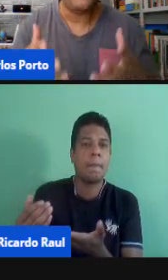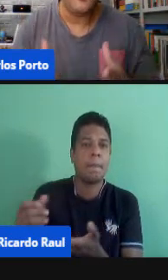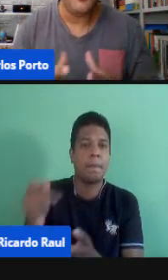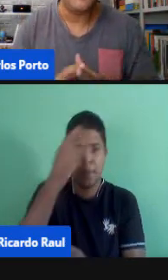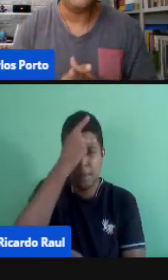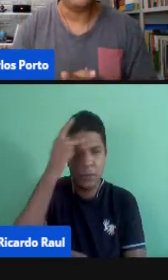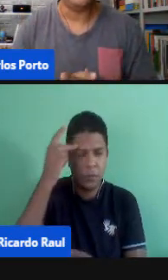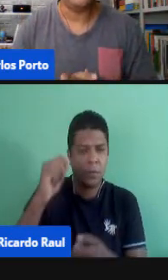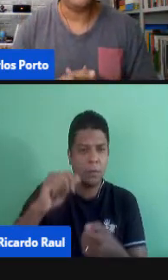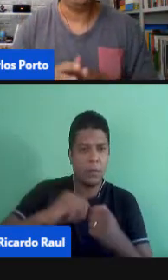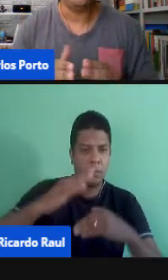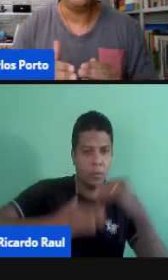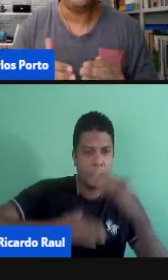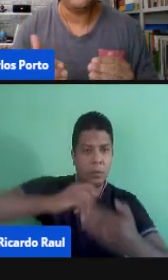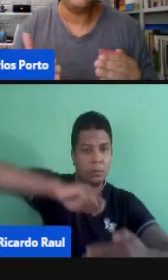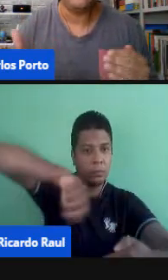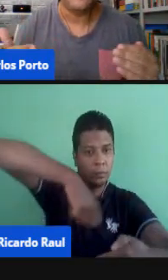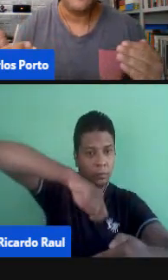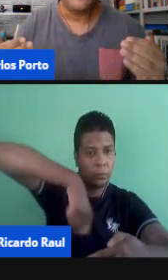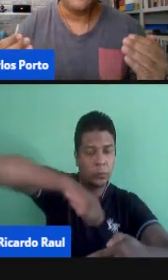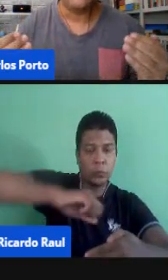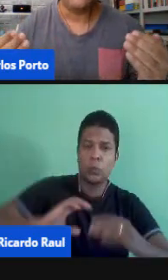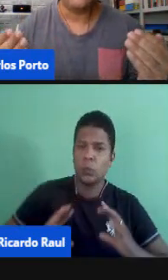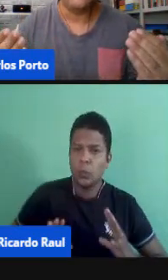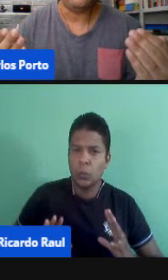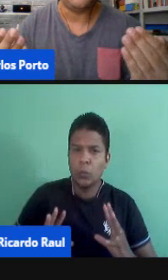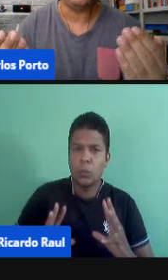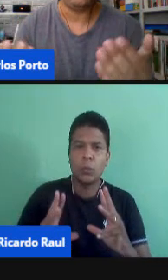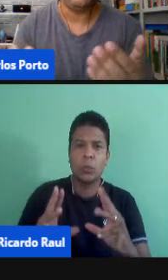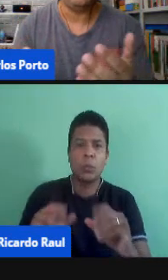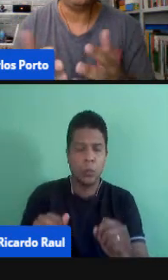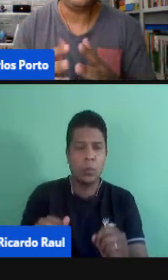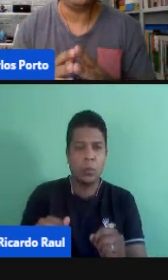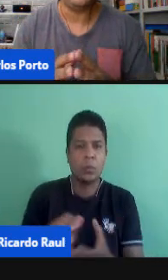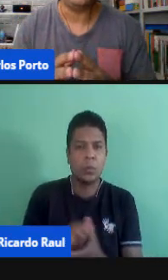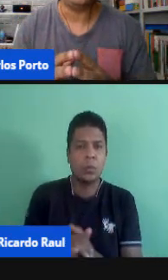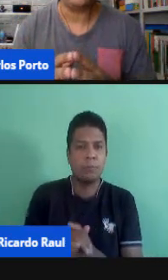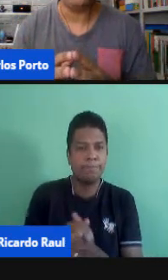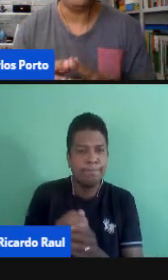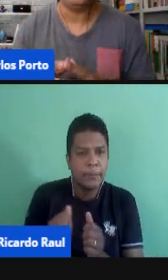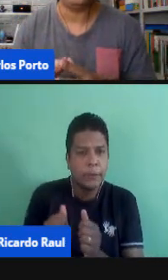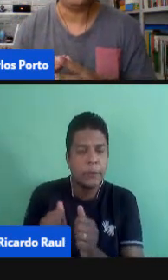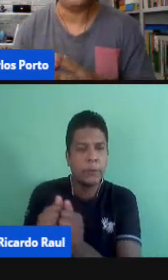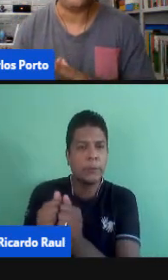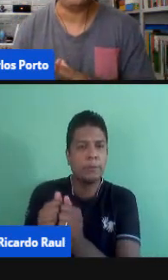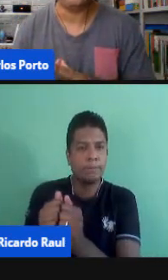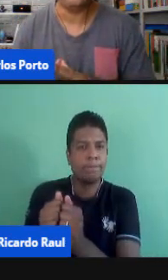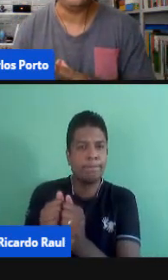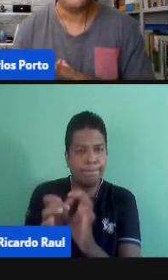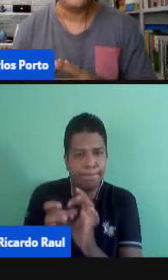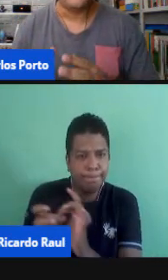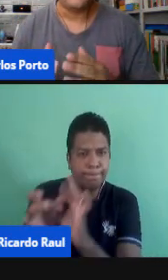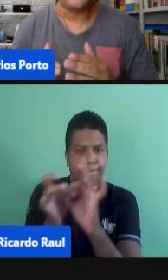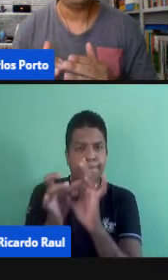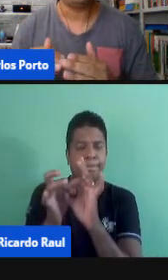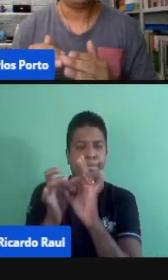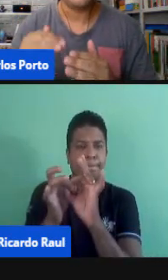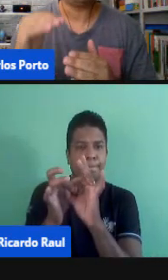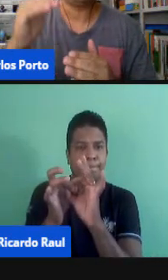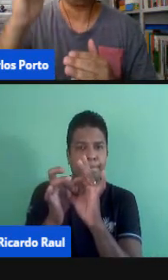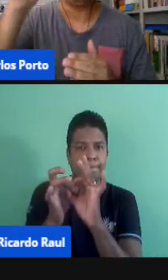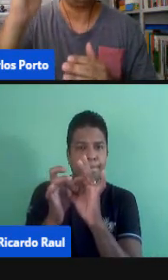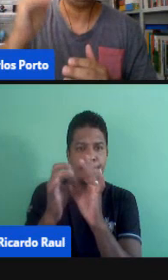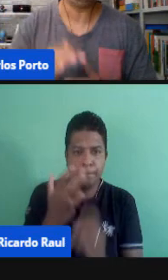na cozinha, né? Em todos esses estreitamentos, eles têm que estar muito próximo